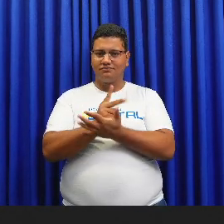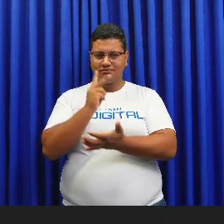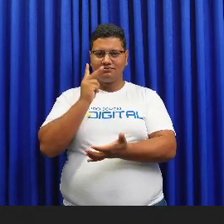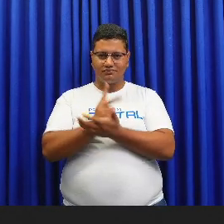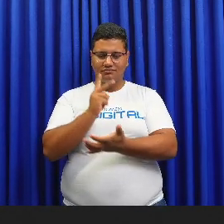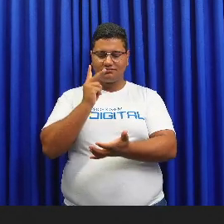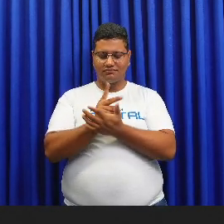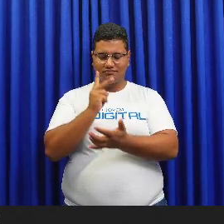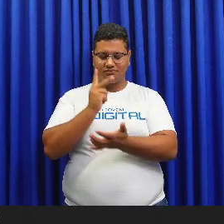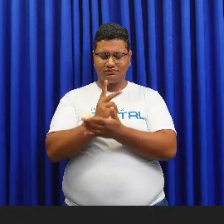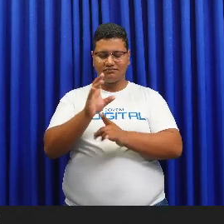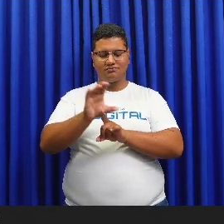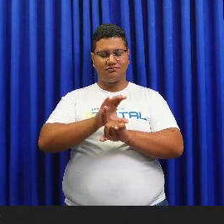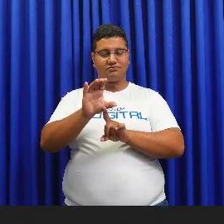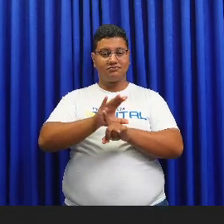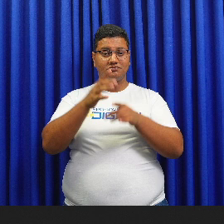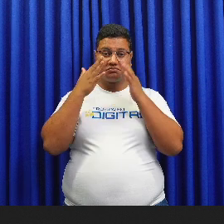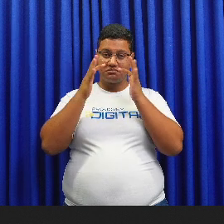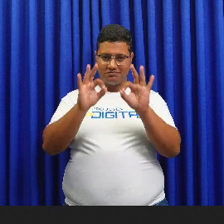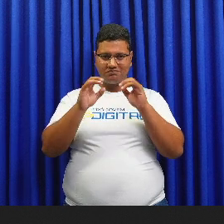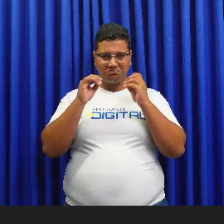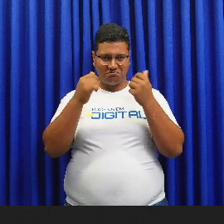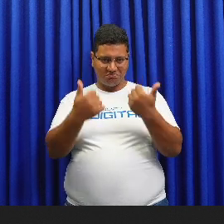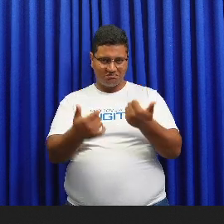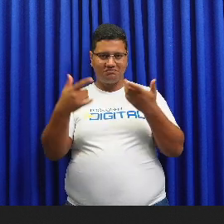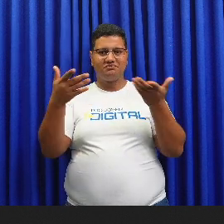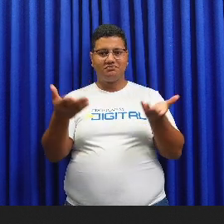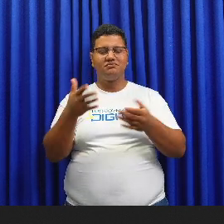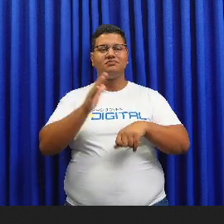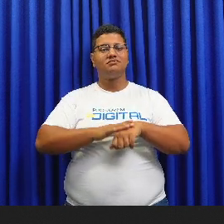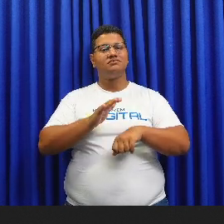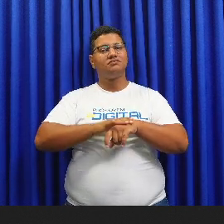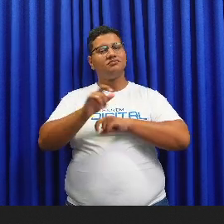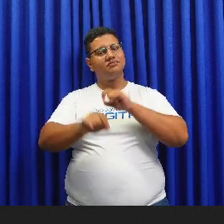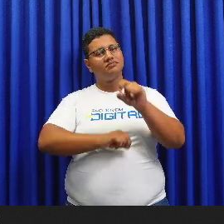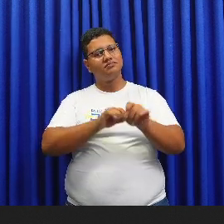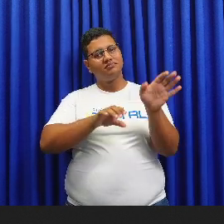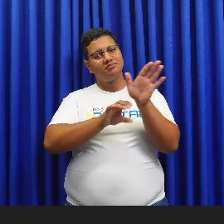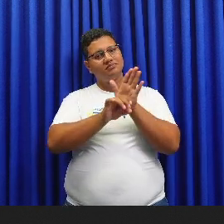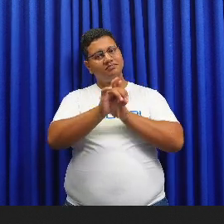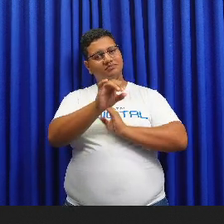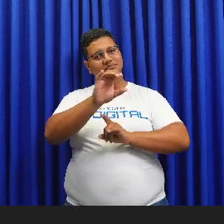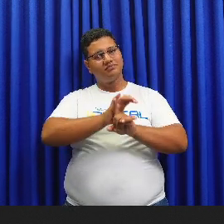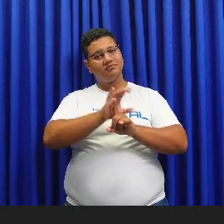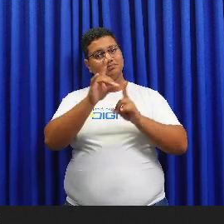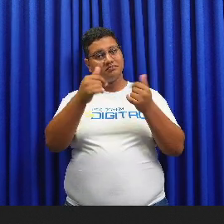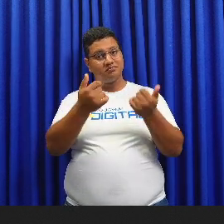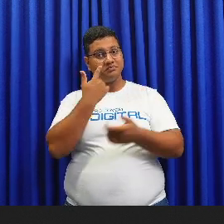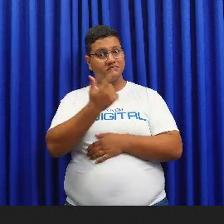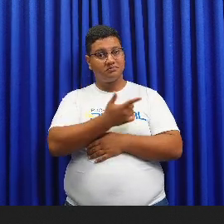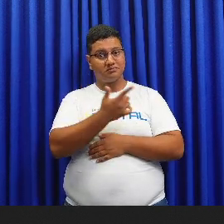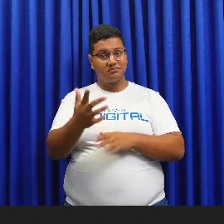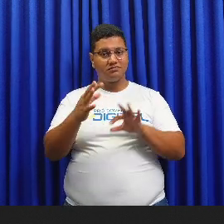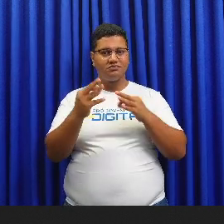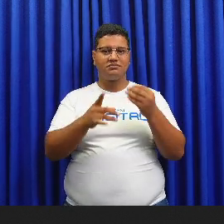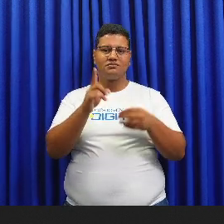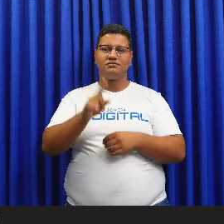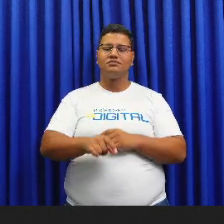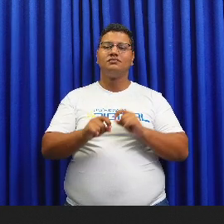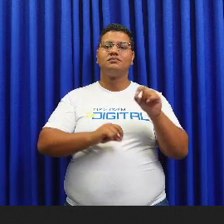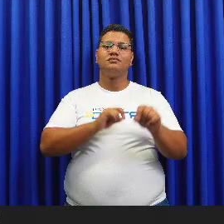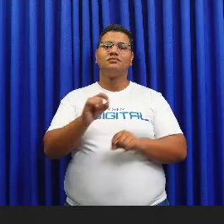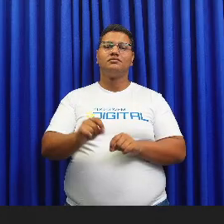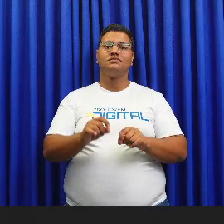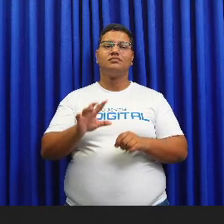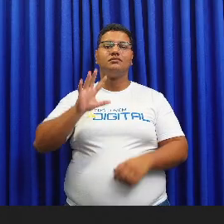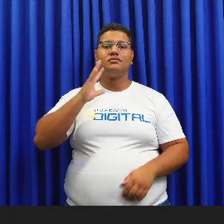calendário, beleza? Então, a gente tem como fazer, mexer com o Google Agenda dessa forma. Pessoal, olha só como